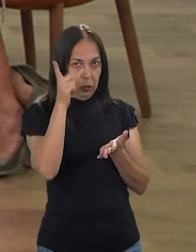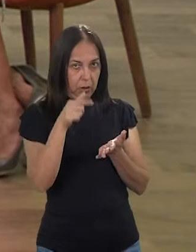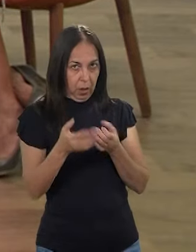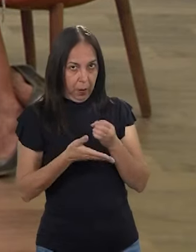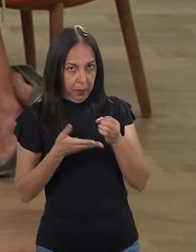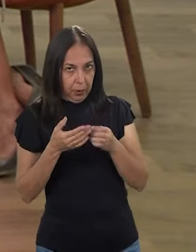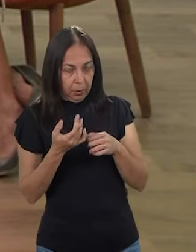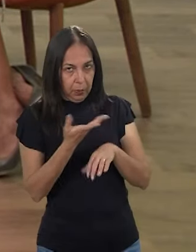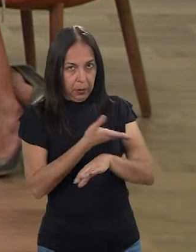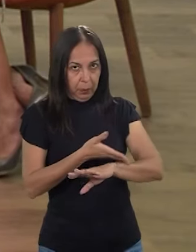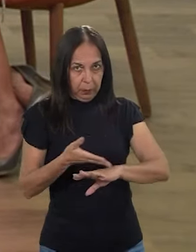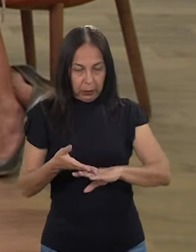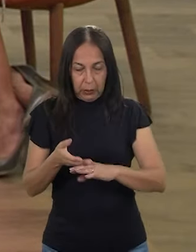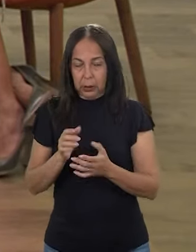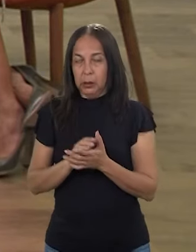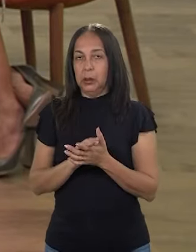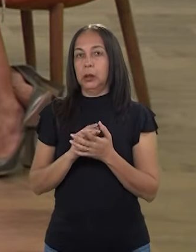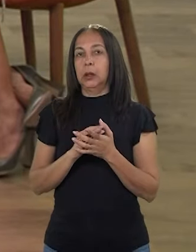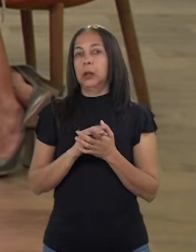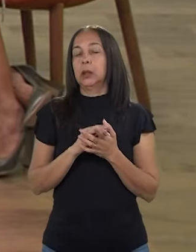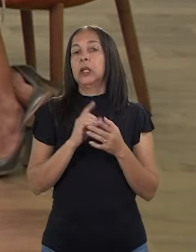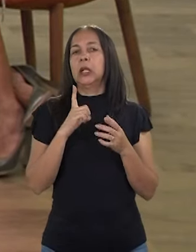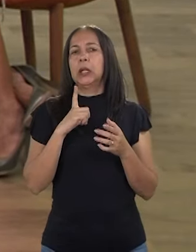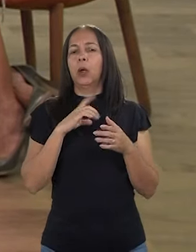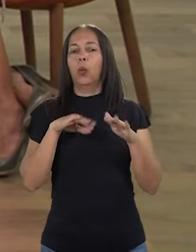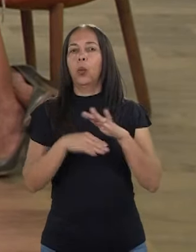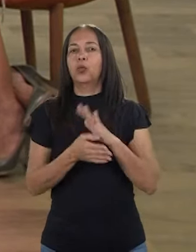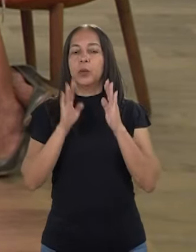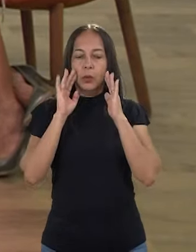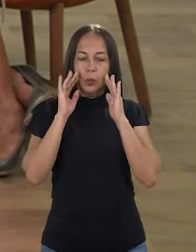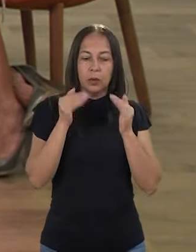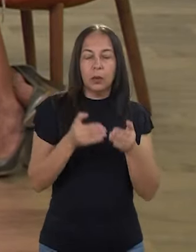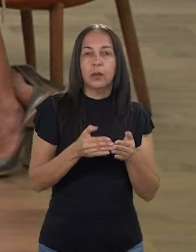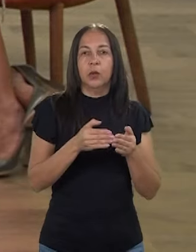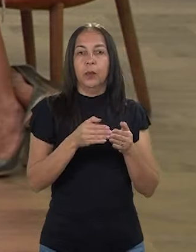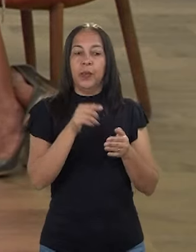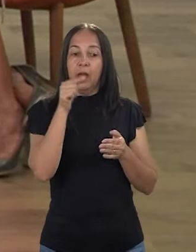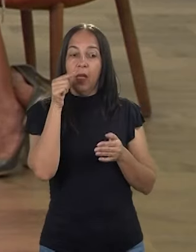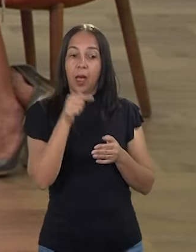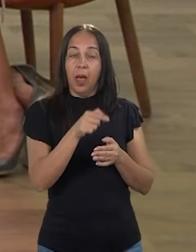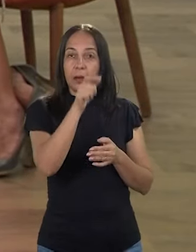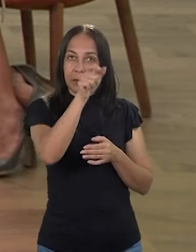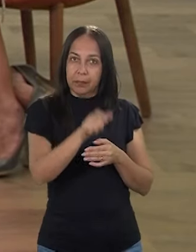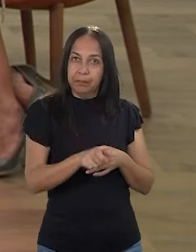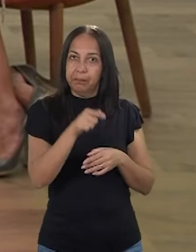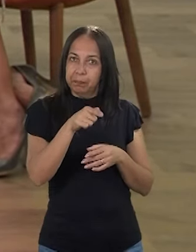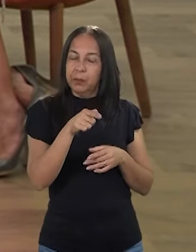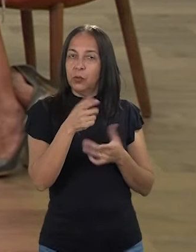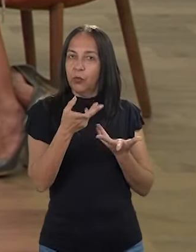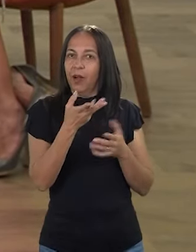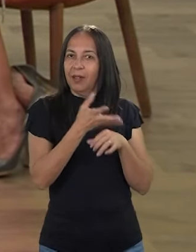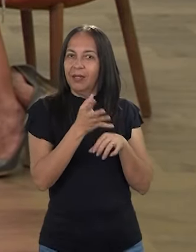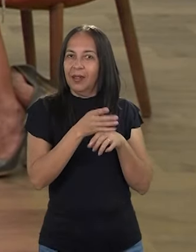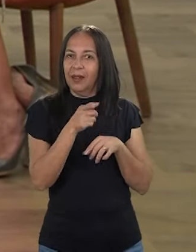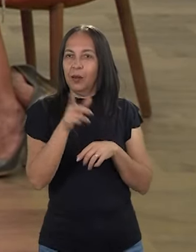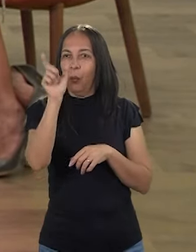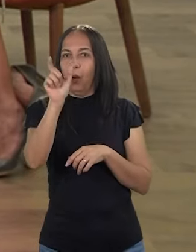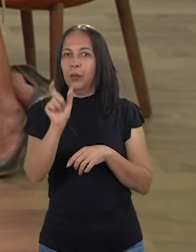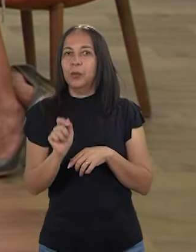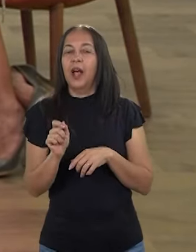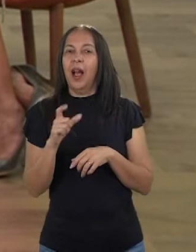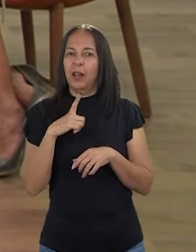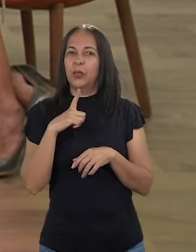basicamente brancas héteros e que tem um costume específico e você vai utilizar ela para treinar esse tipo de algoritmo você